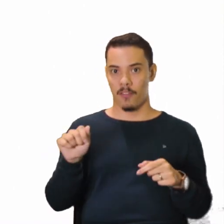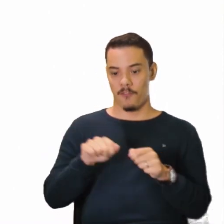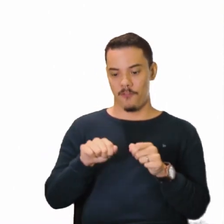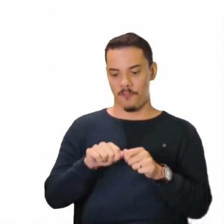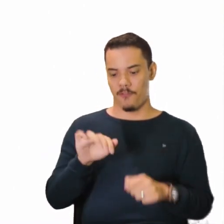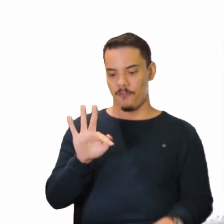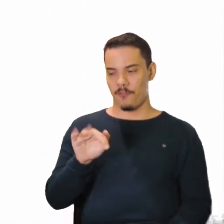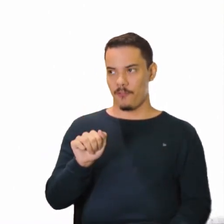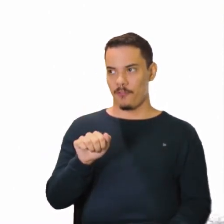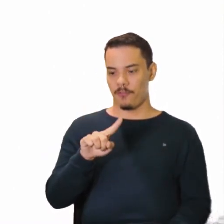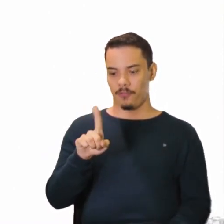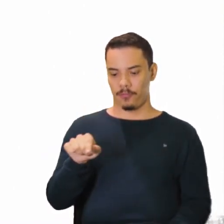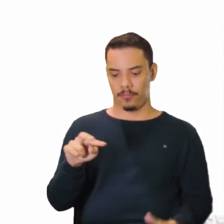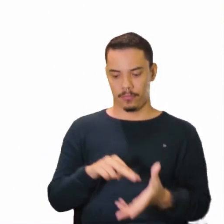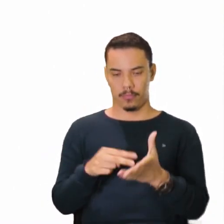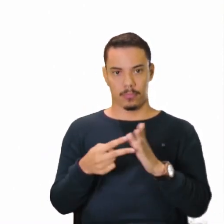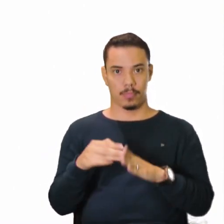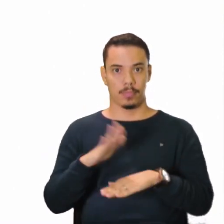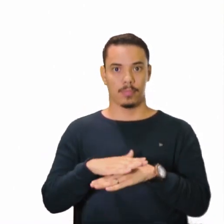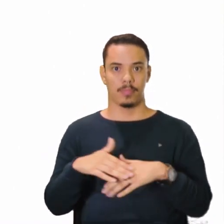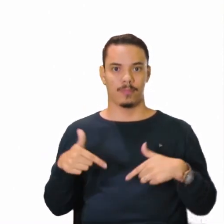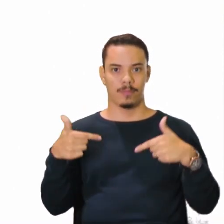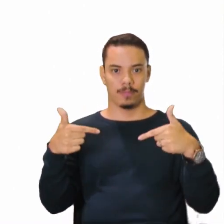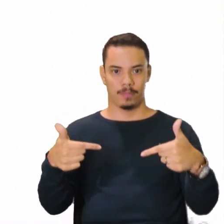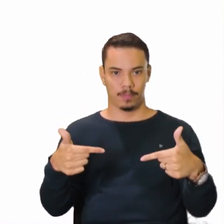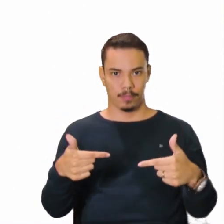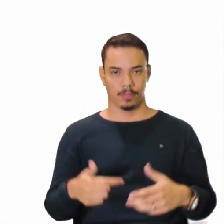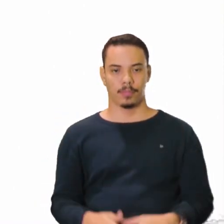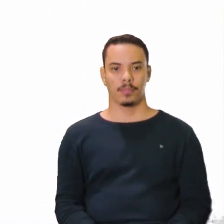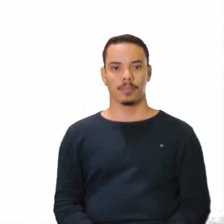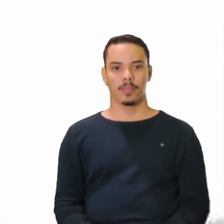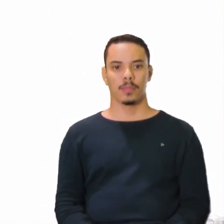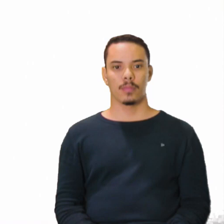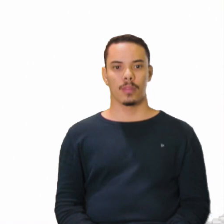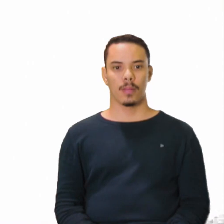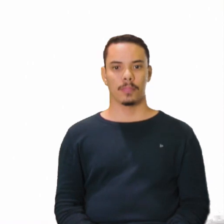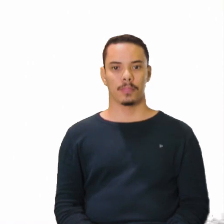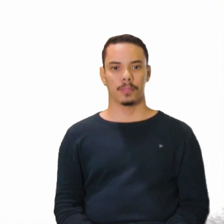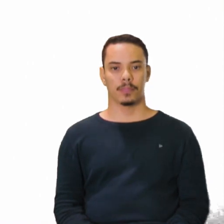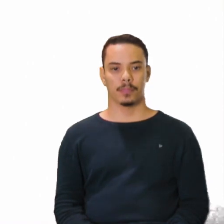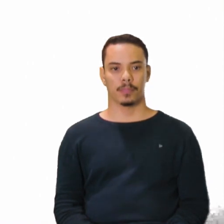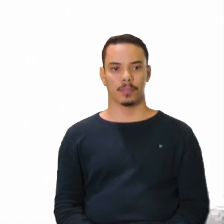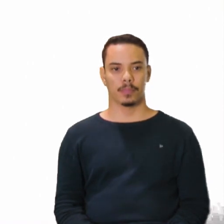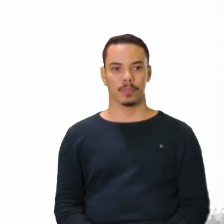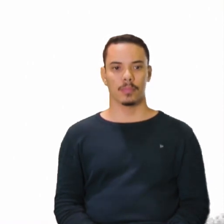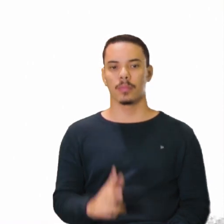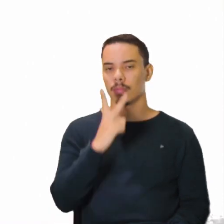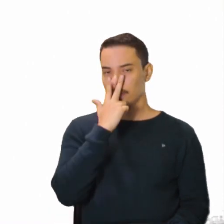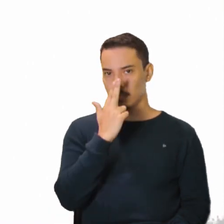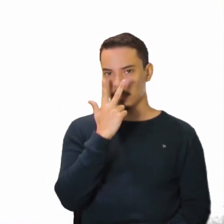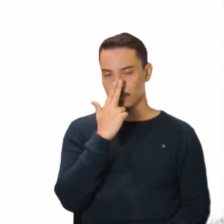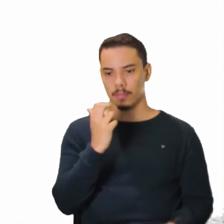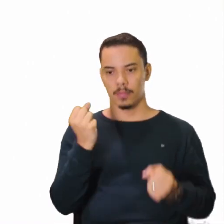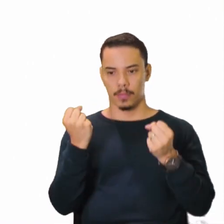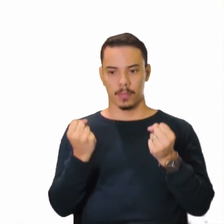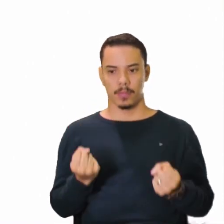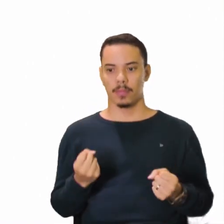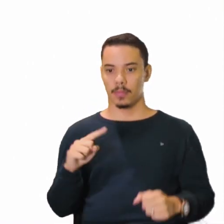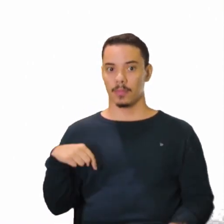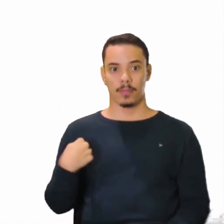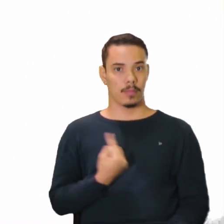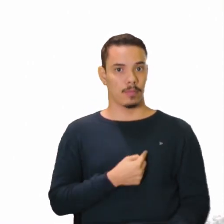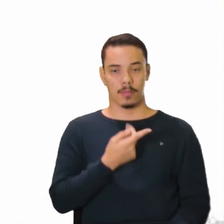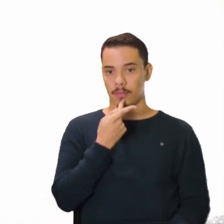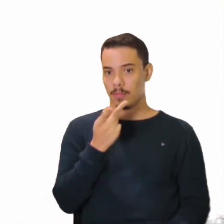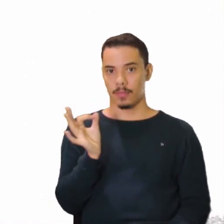fazer. Fazer é um ato, é uma ação também. Então, o que sobra? Parecia pesado. E a gente não falou da